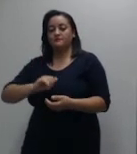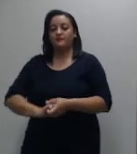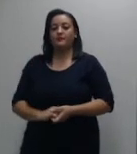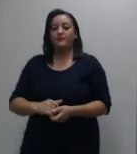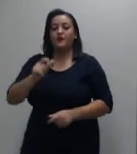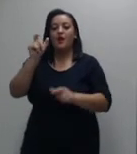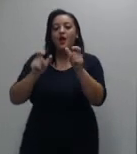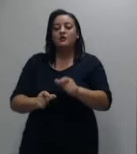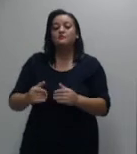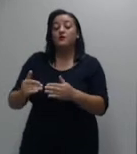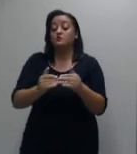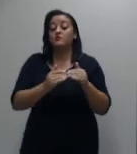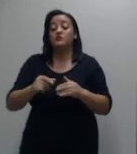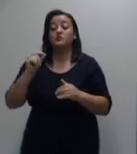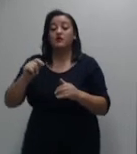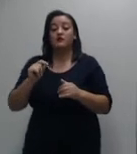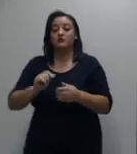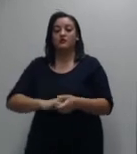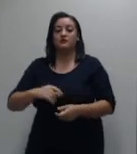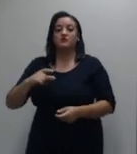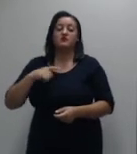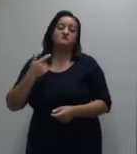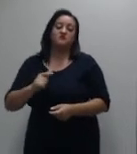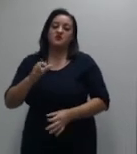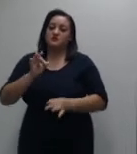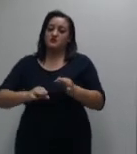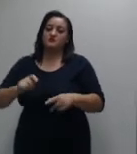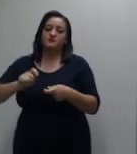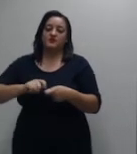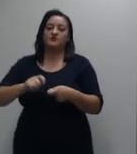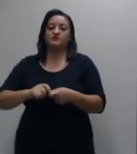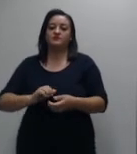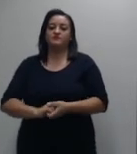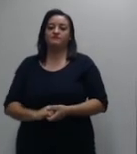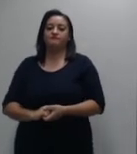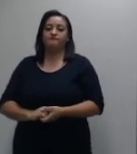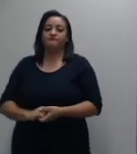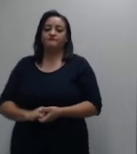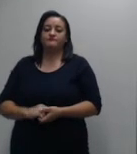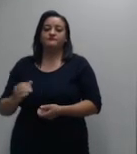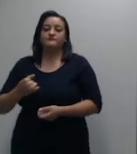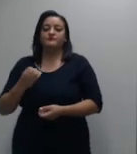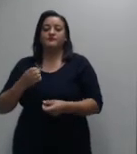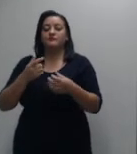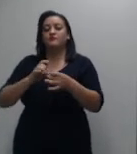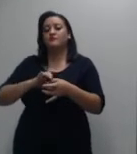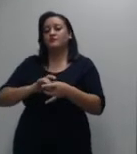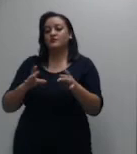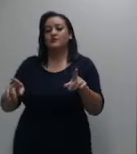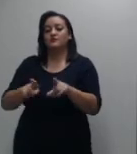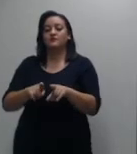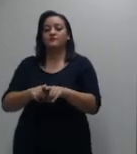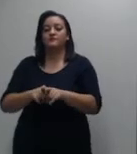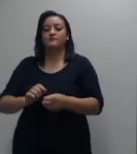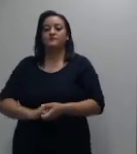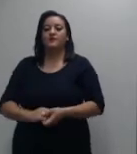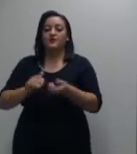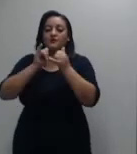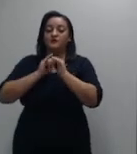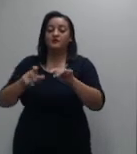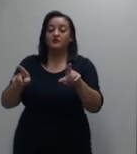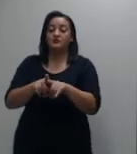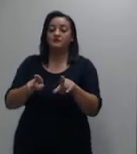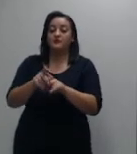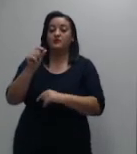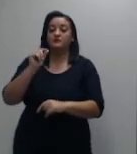partes concordaram que eu tenho lição para fazer isso desde o ovo certeza preparatório fui avisado de que